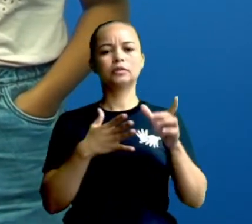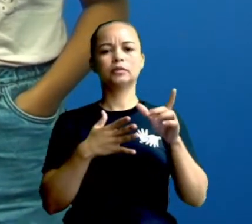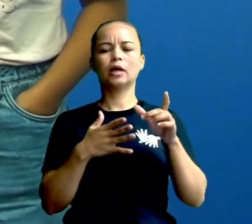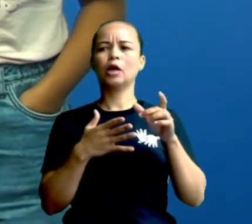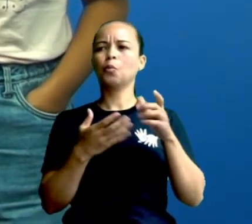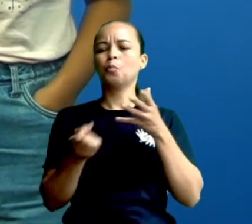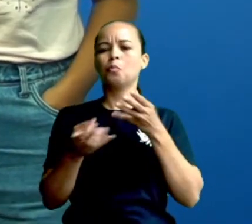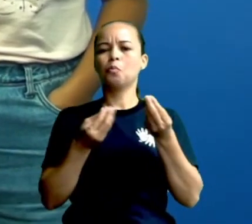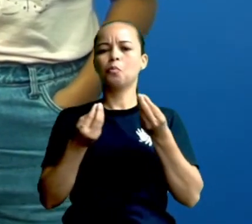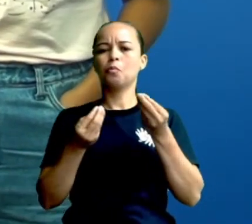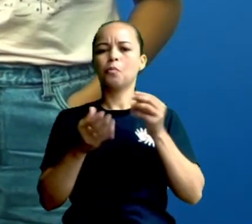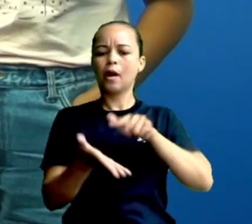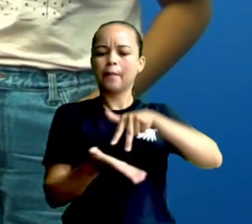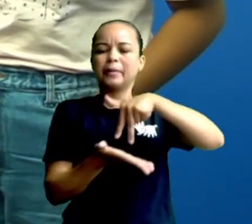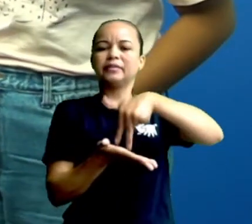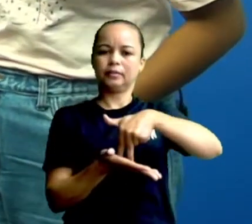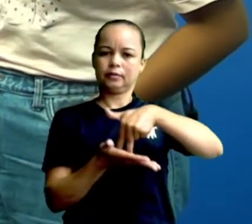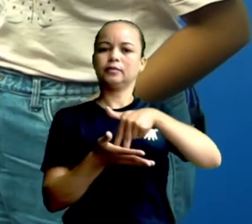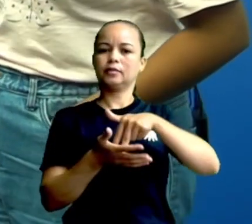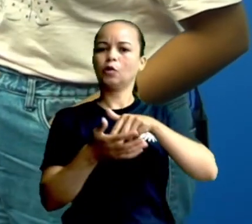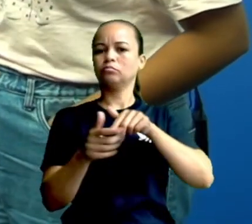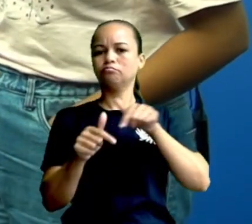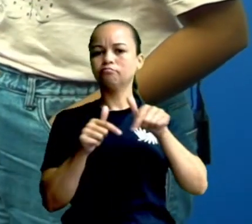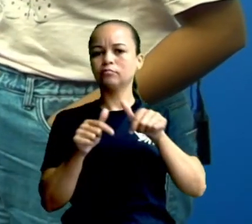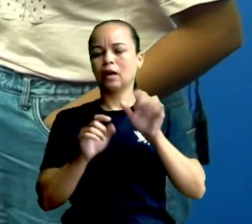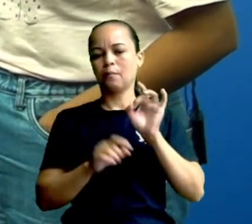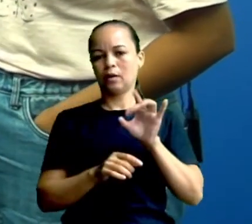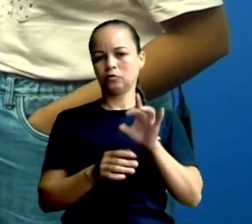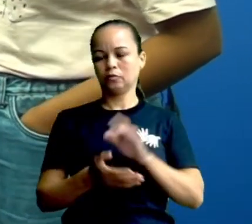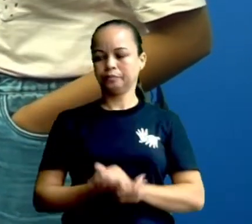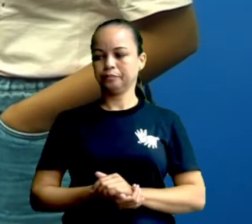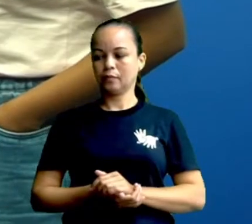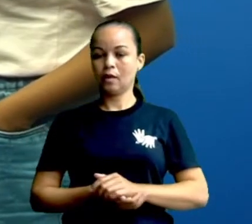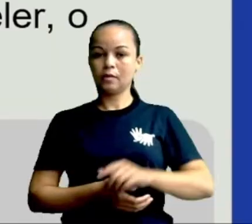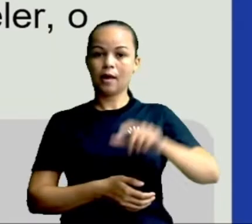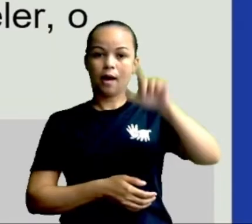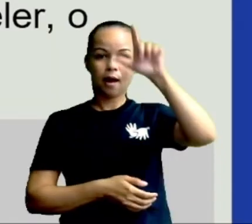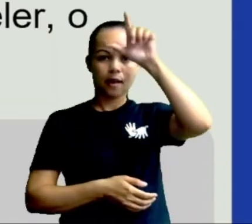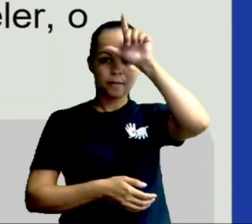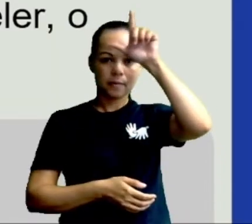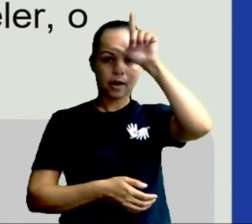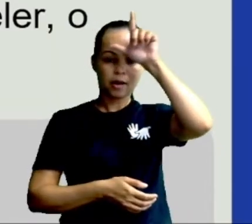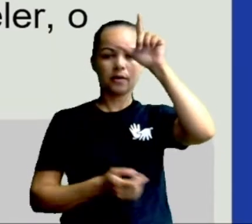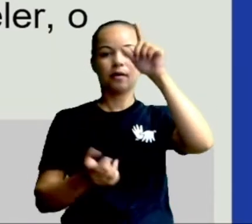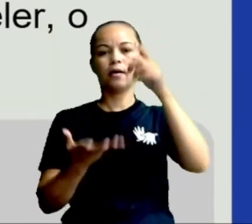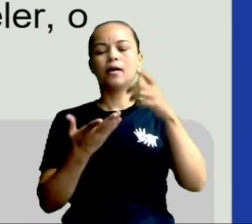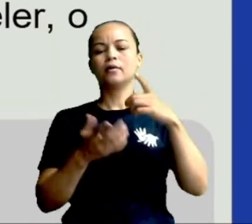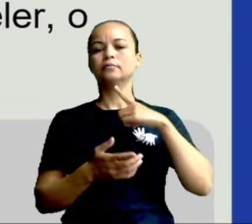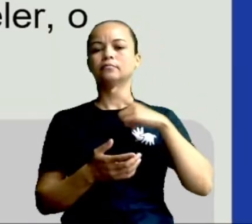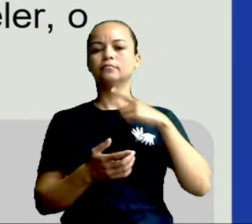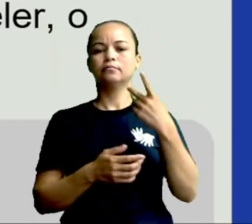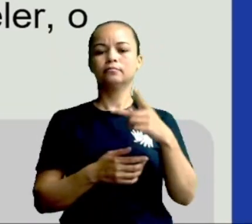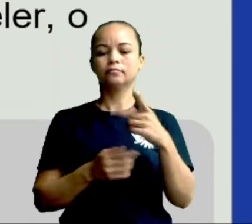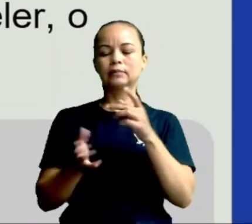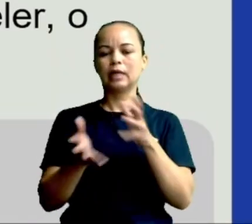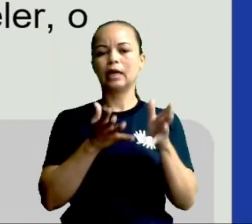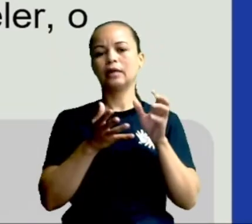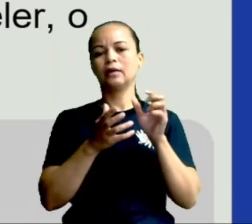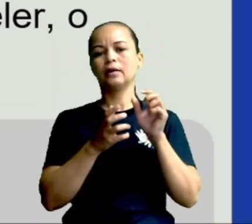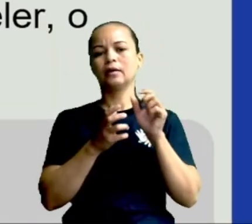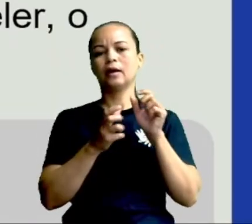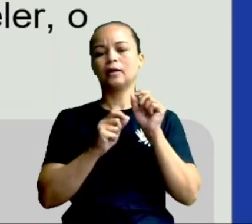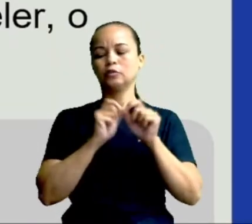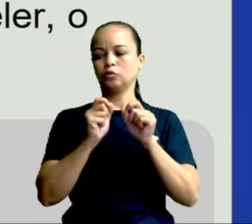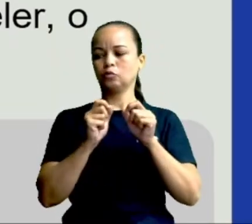função simbólica ali de representatividade tá na Alemanha a gente tem esse caso onde o presidente ocupa